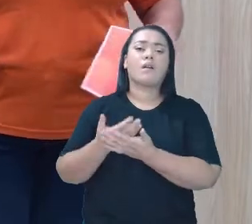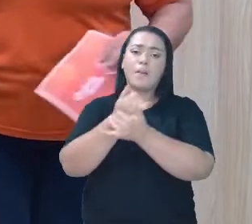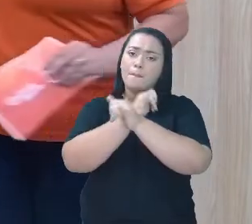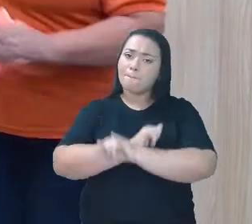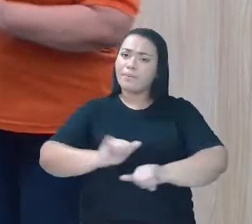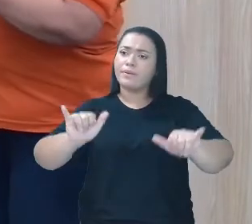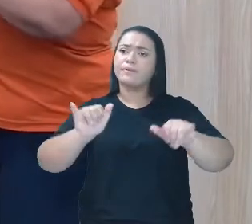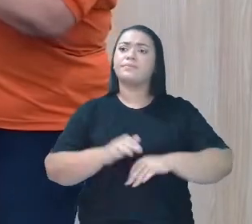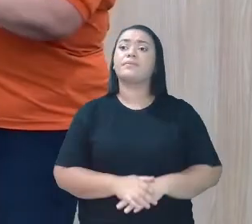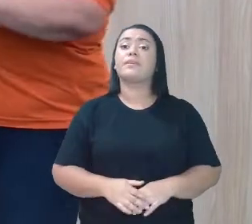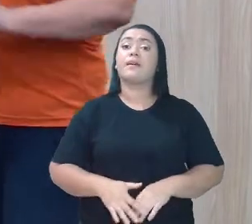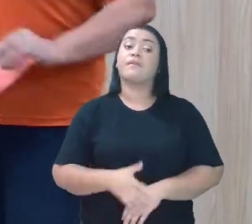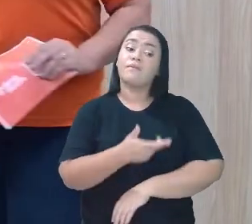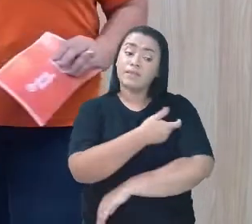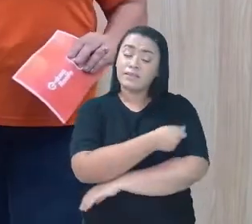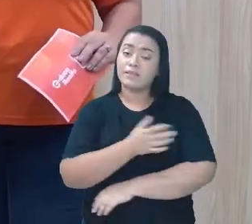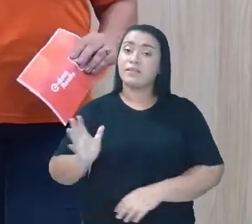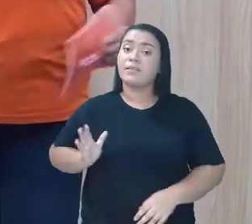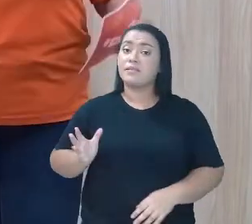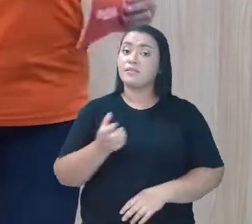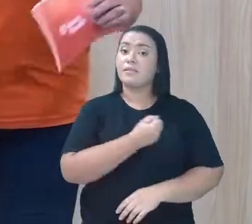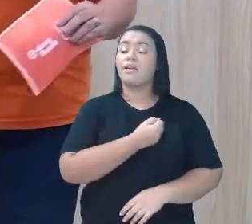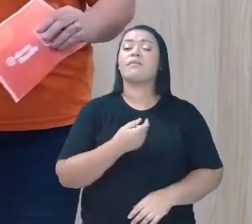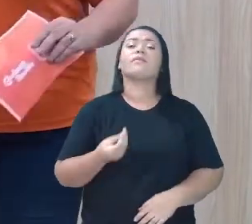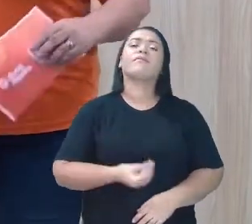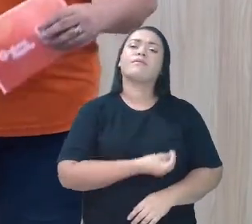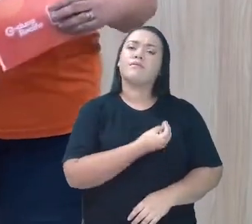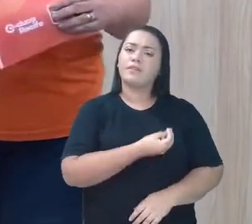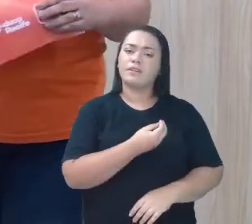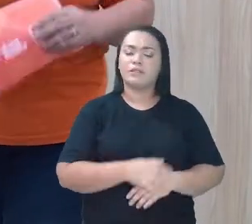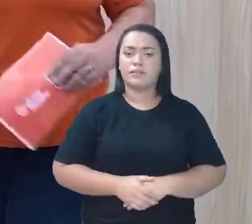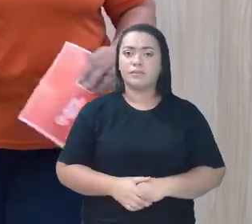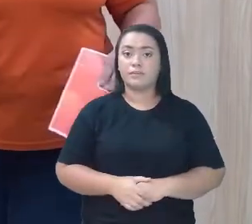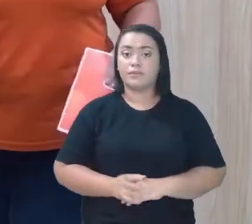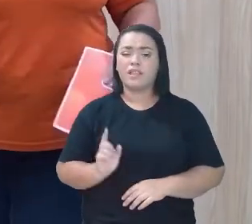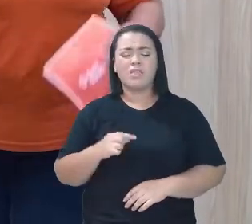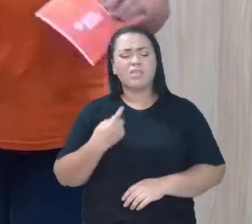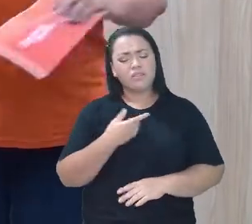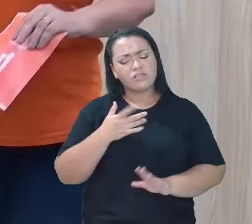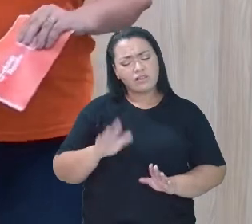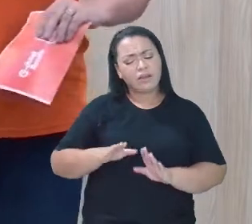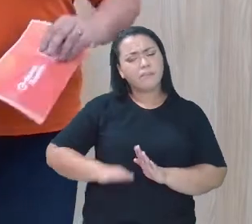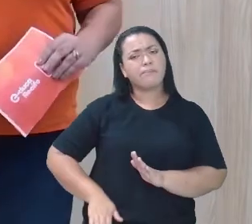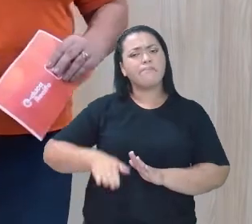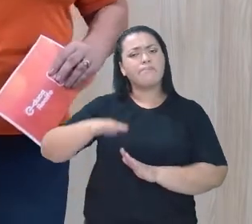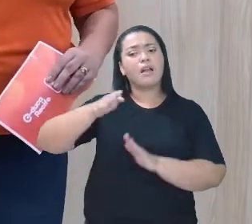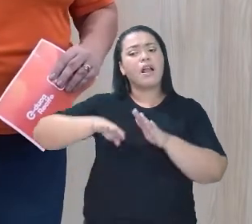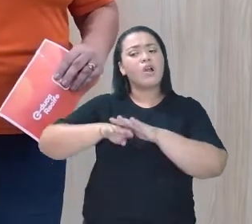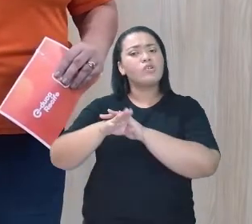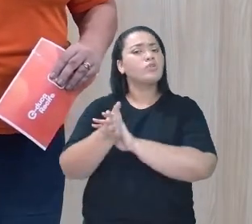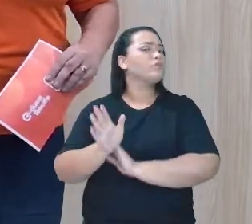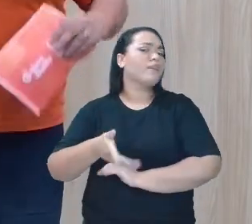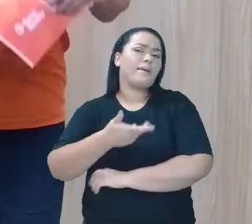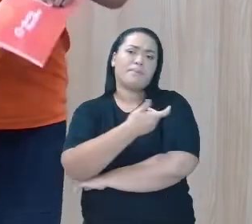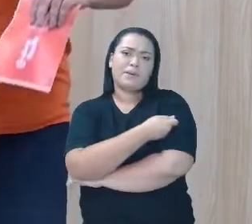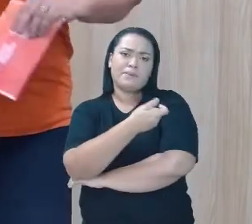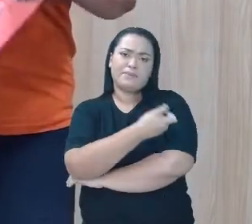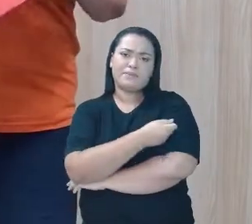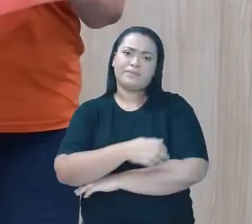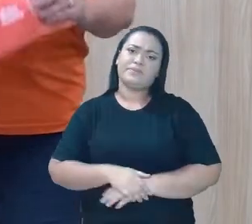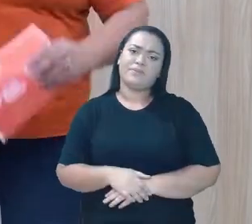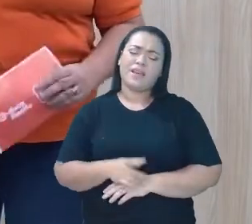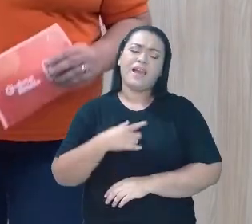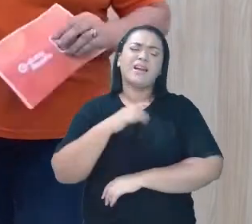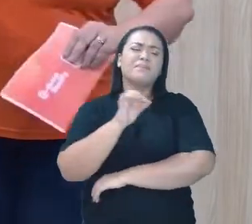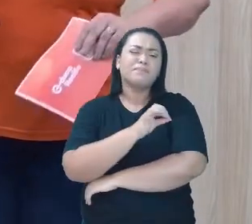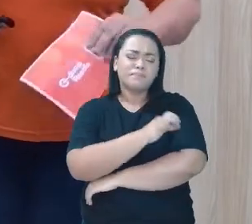dizendo para a gente. A vacina salva vidas. E nós, desde muito pequenininho, já estamos acostumados com a vacina. realmente é